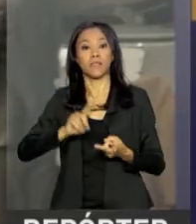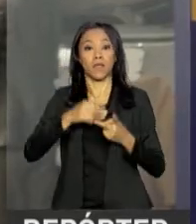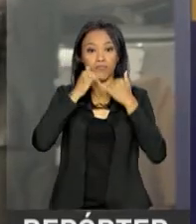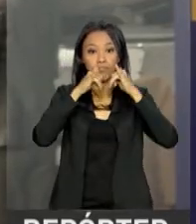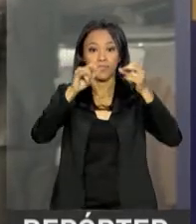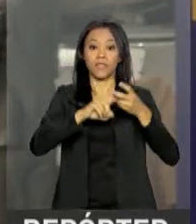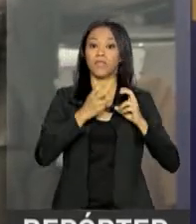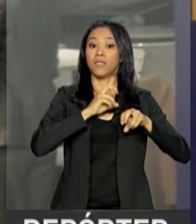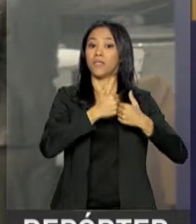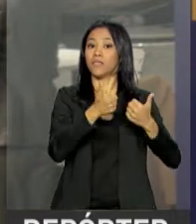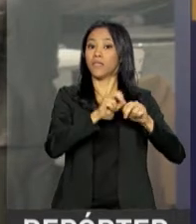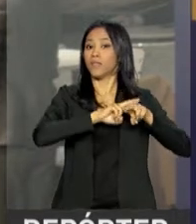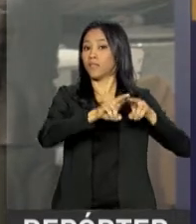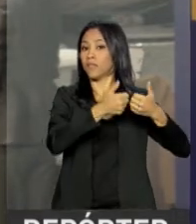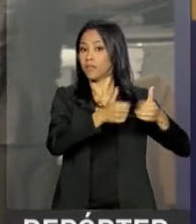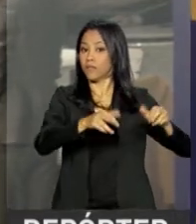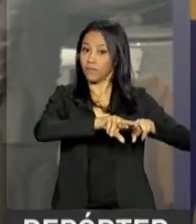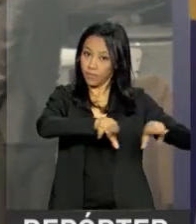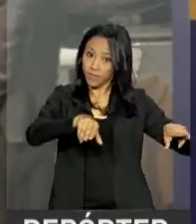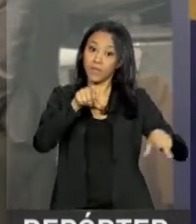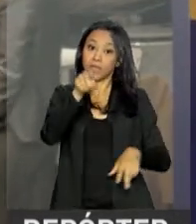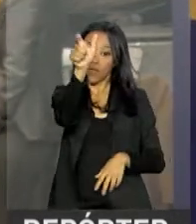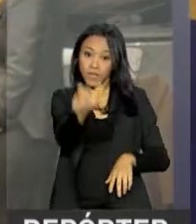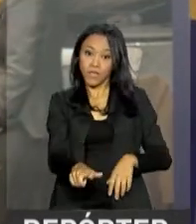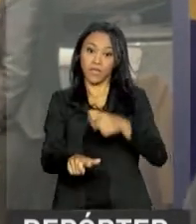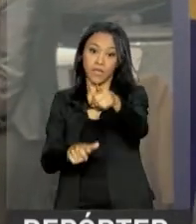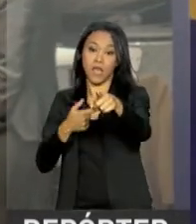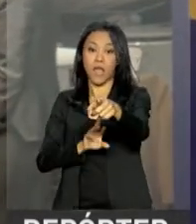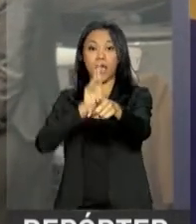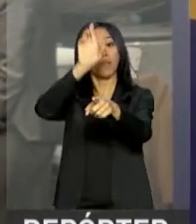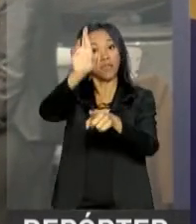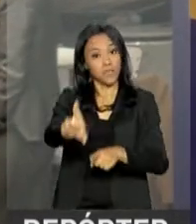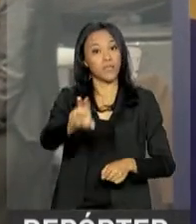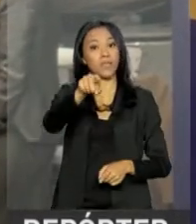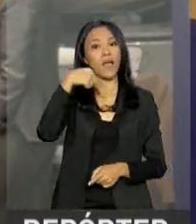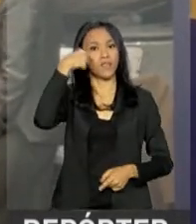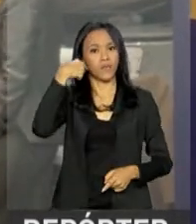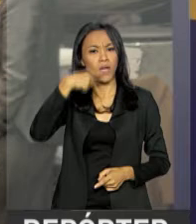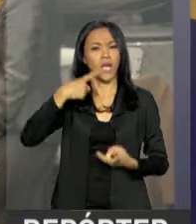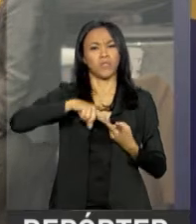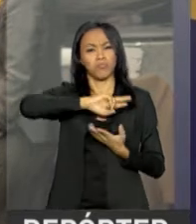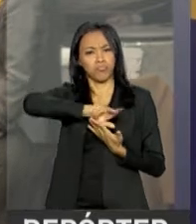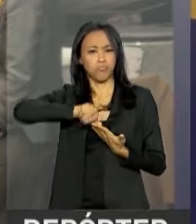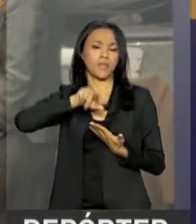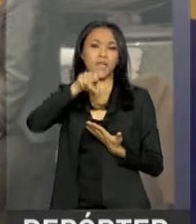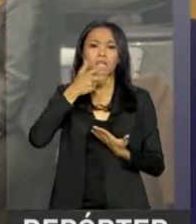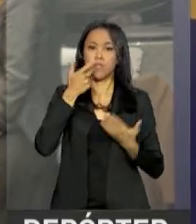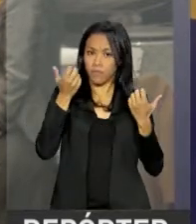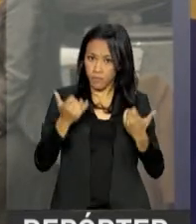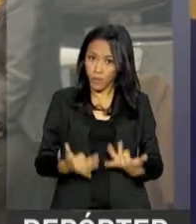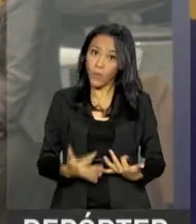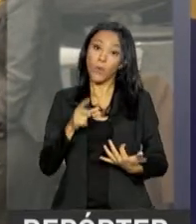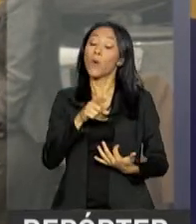da câmara de comércio brasil-estados unidos ted réus que representa os investidores advogados e banqueiros disse que a atual situação